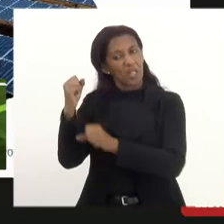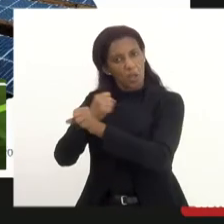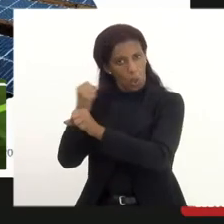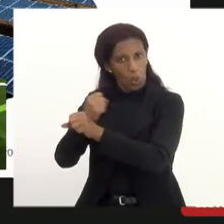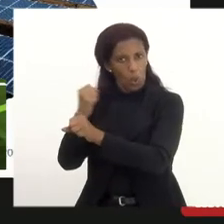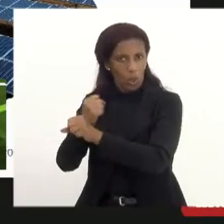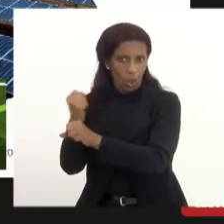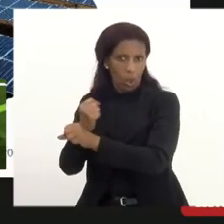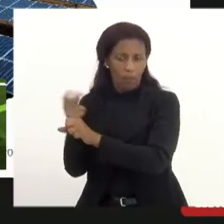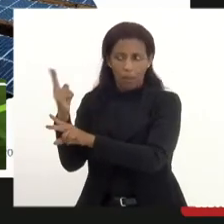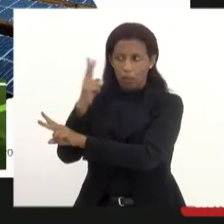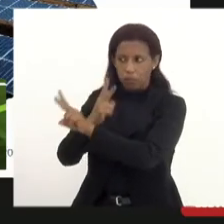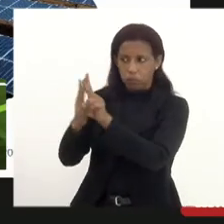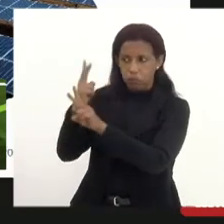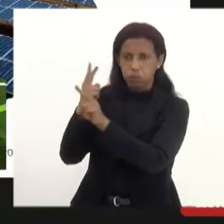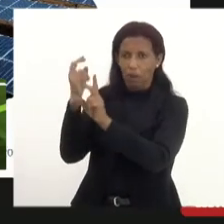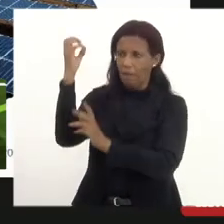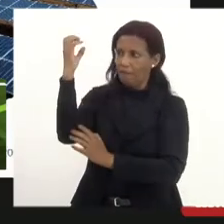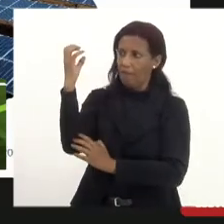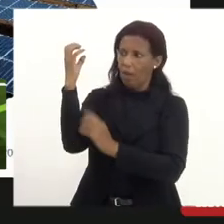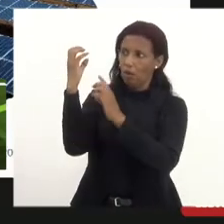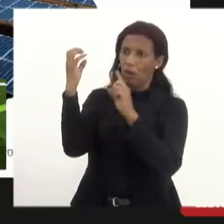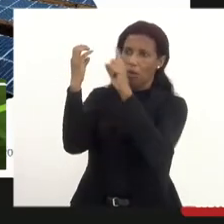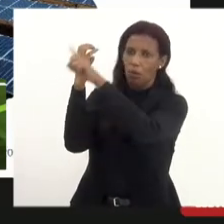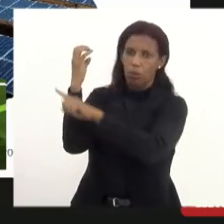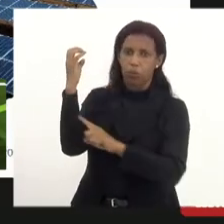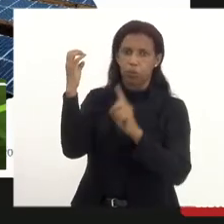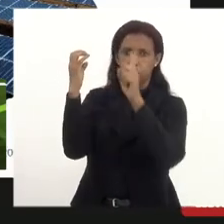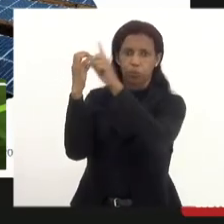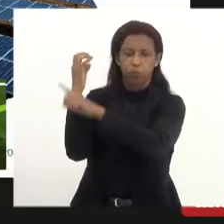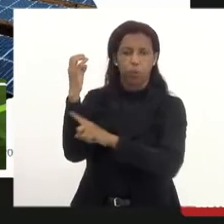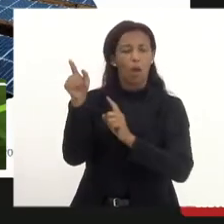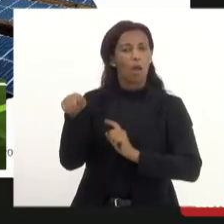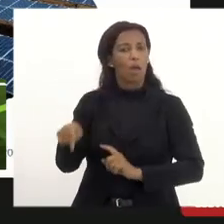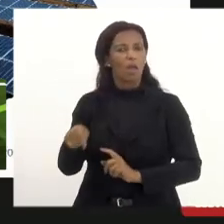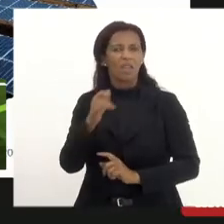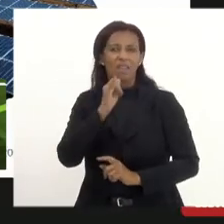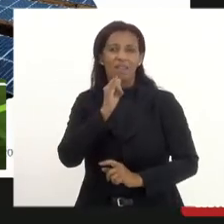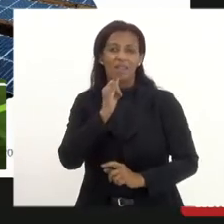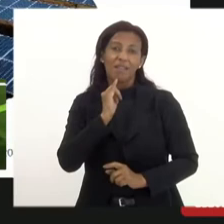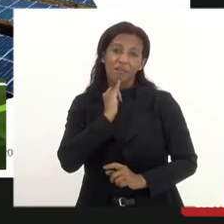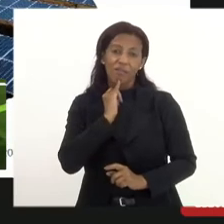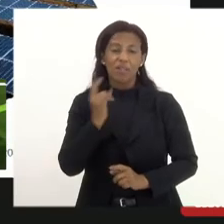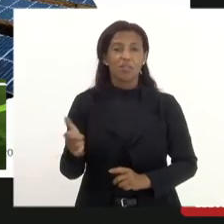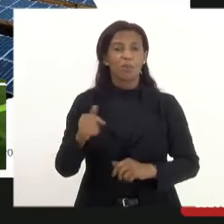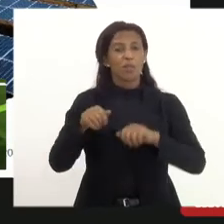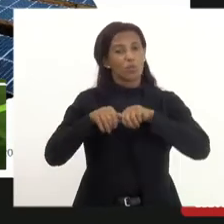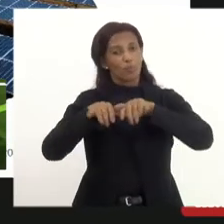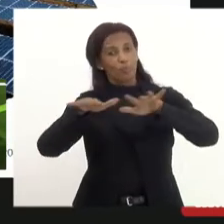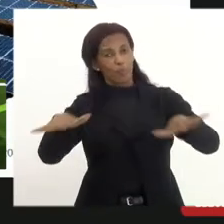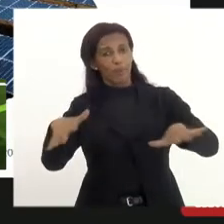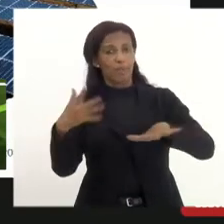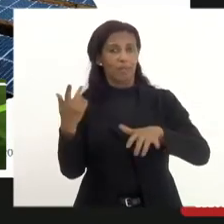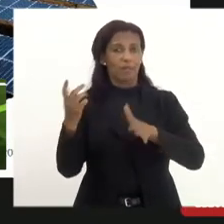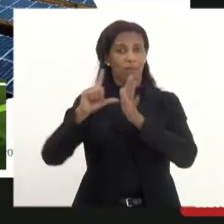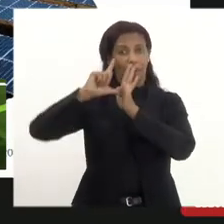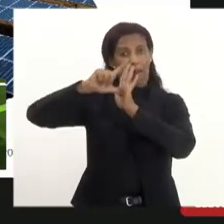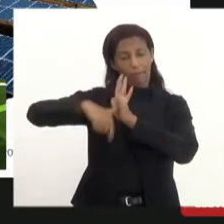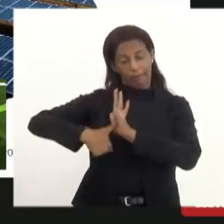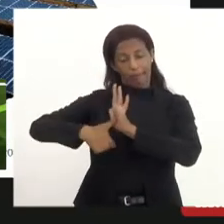construção das instalações. Infelizmente, em função da pandemia, houve aí um delay, um